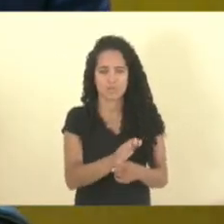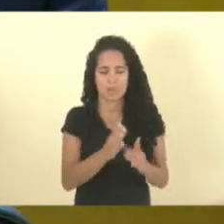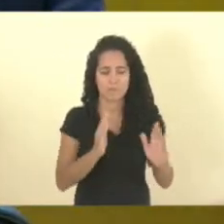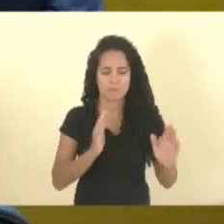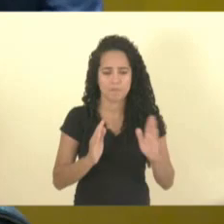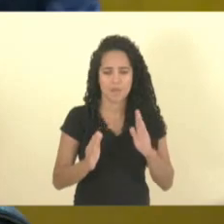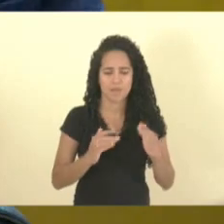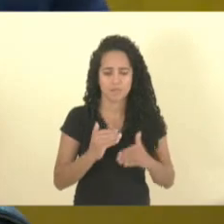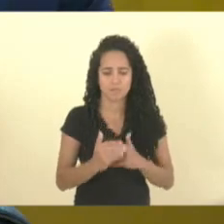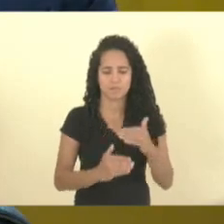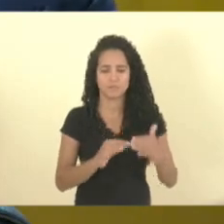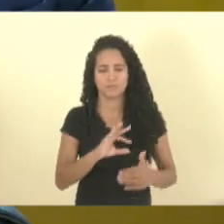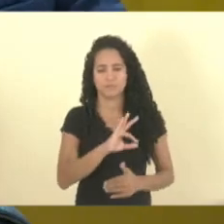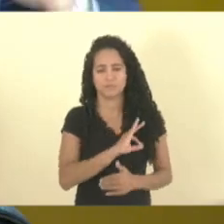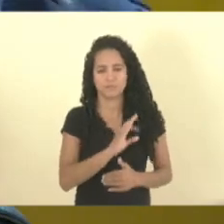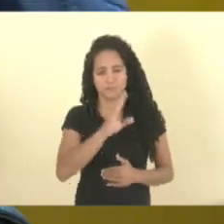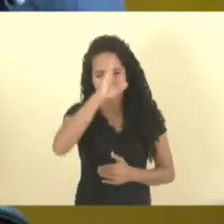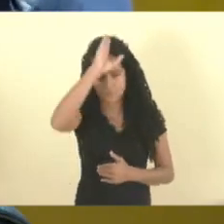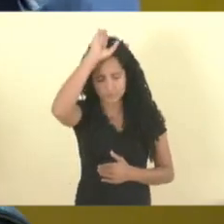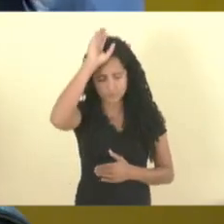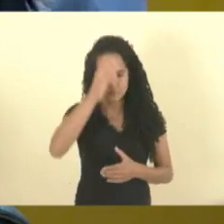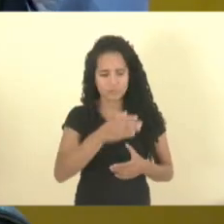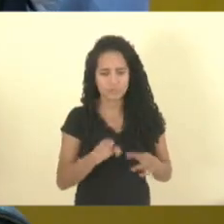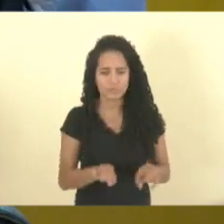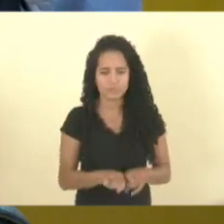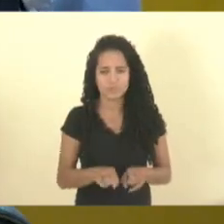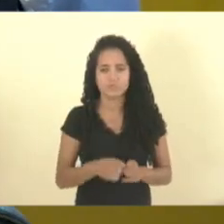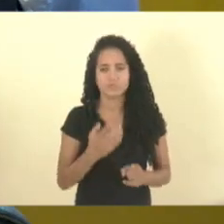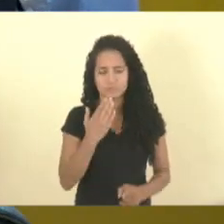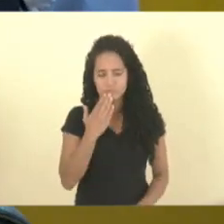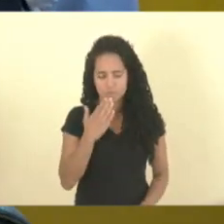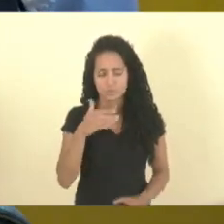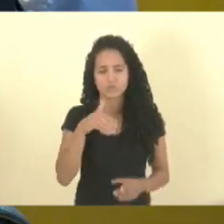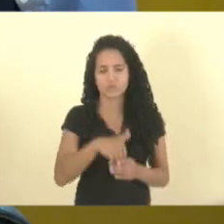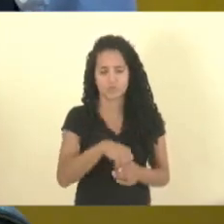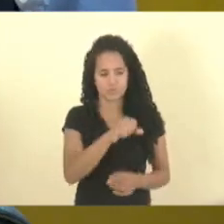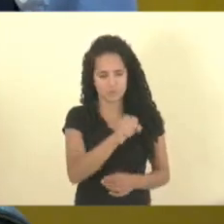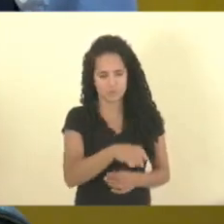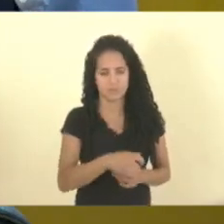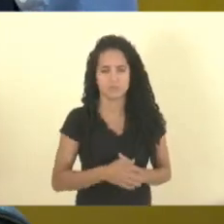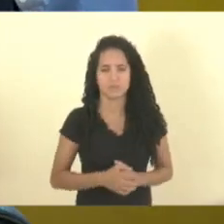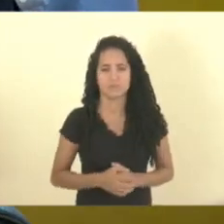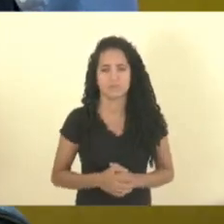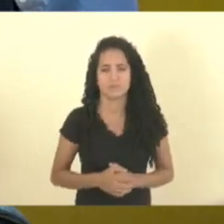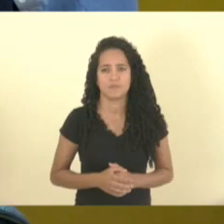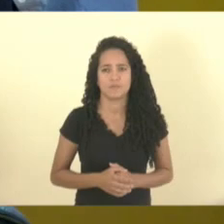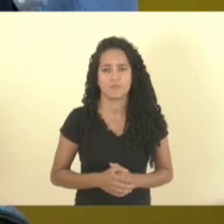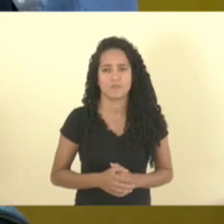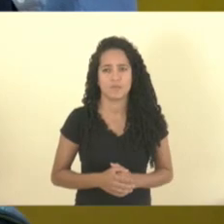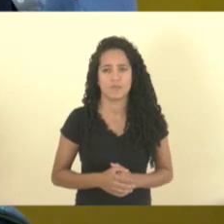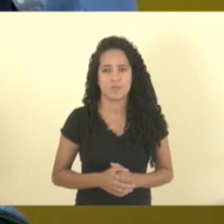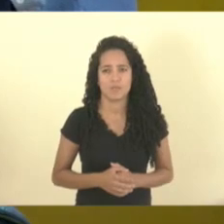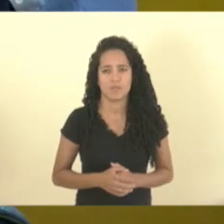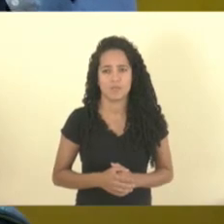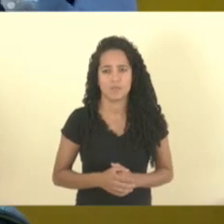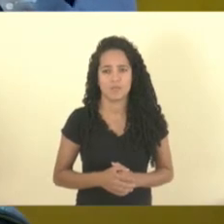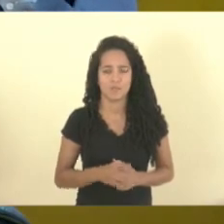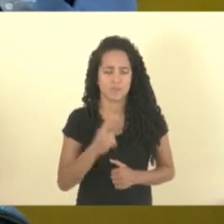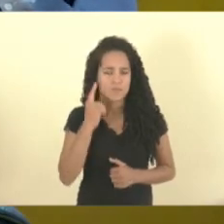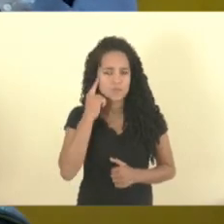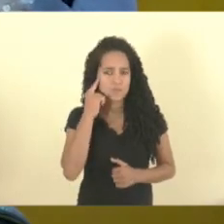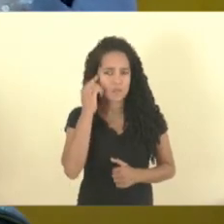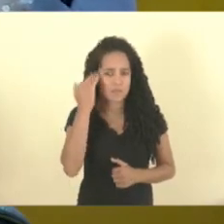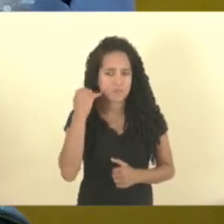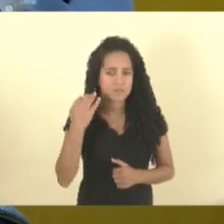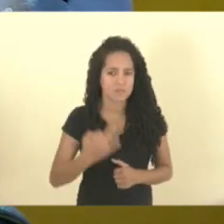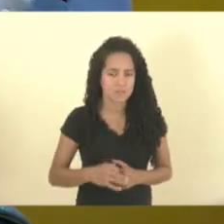de promoções da Polícia Militar e Corpo Bombeiro, nós solicitamos ao bloco o voto sim. Só para Vossa Excelência ter ideia,